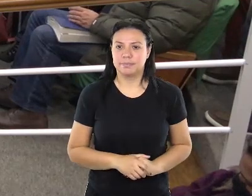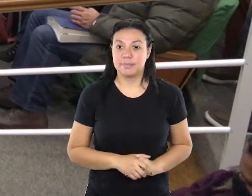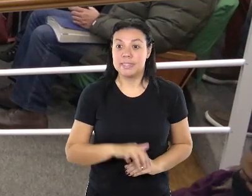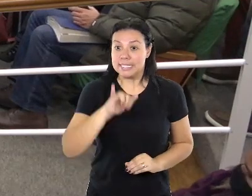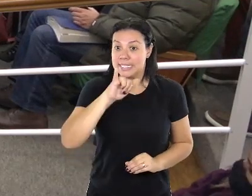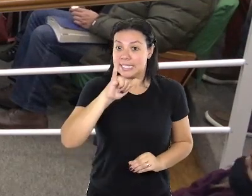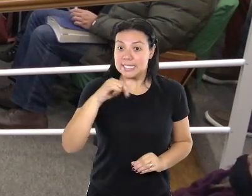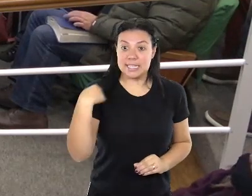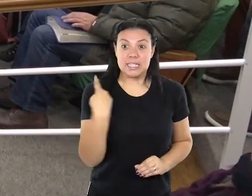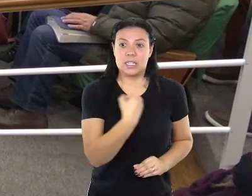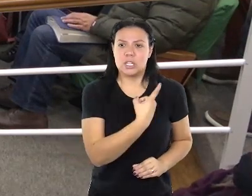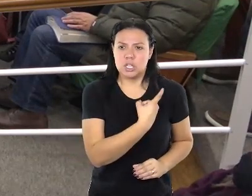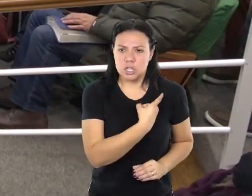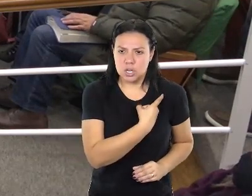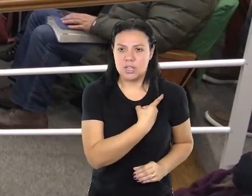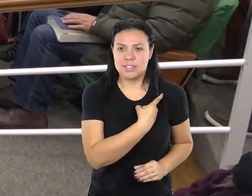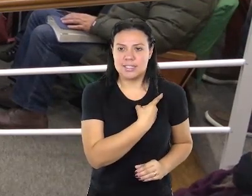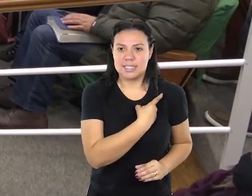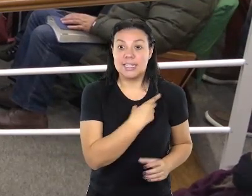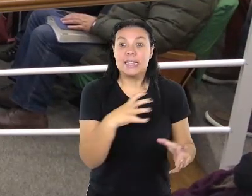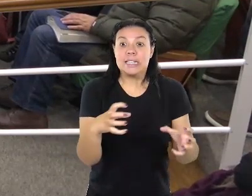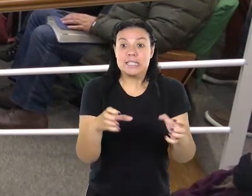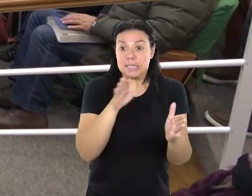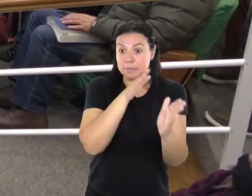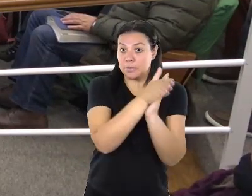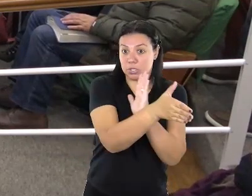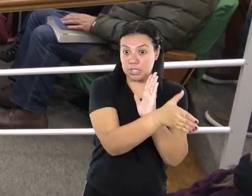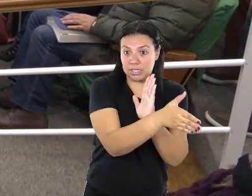Se nós tentarmos, Deus vai atrás de nós.